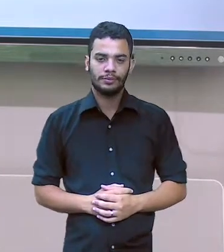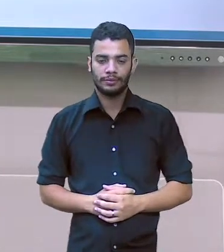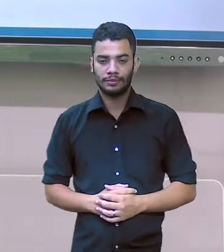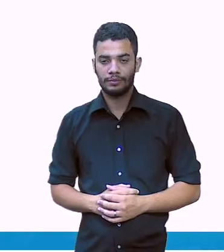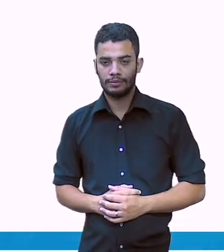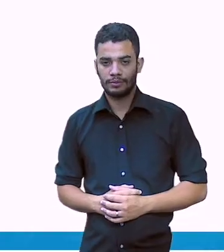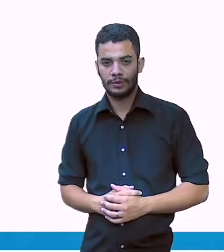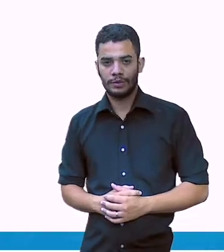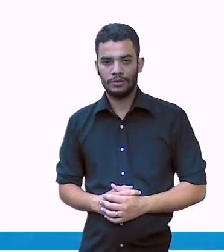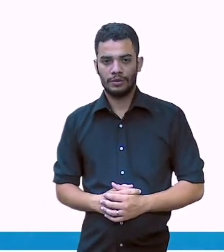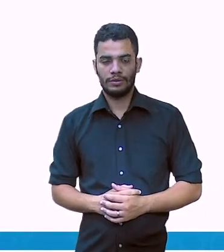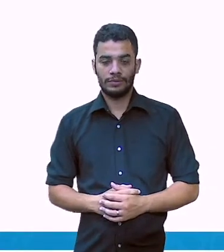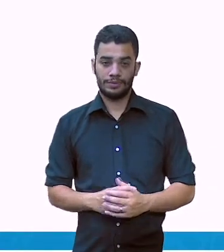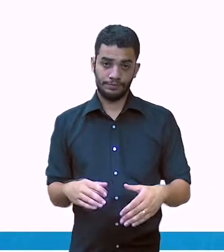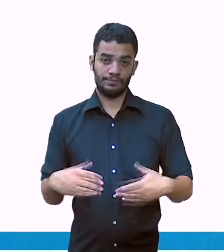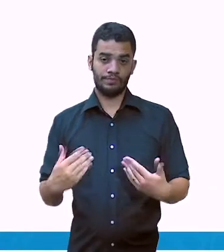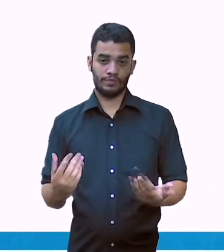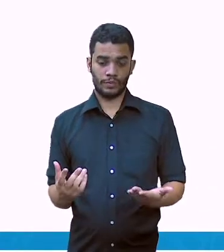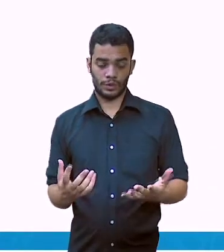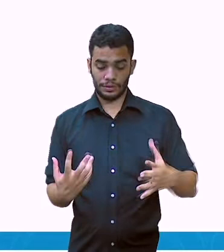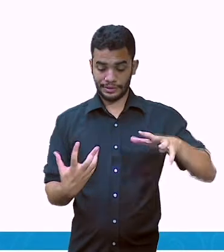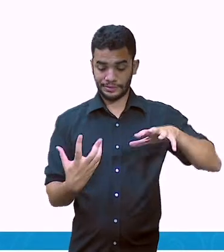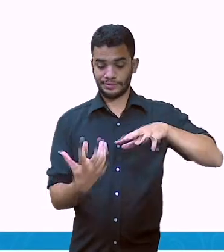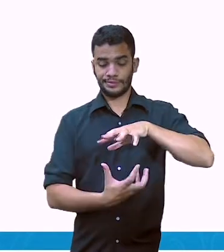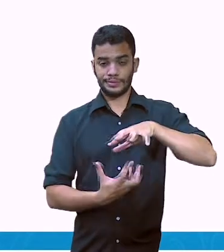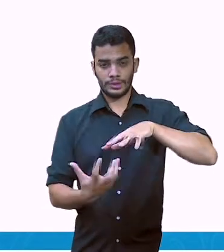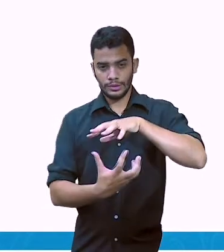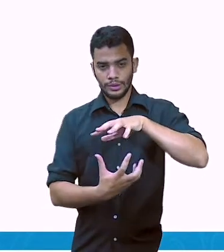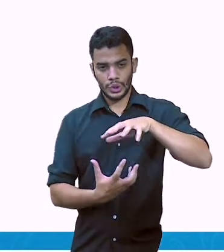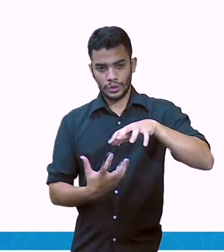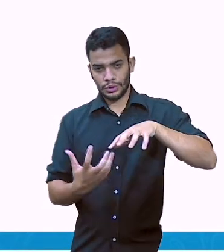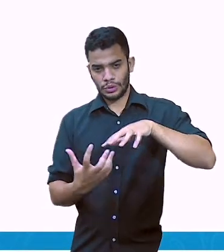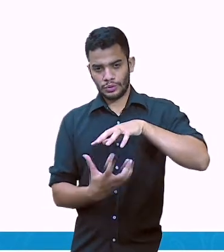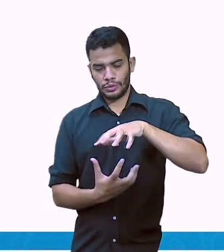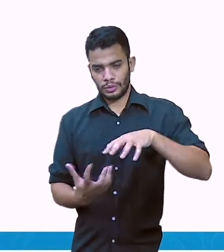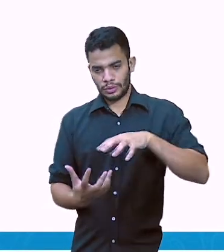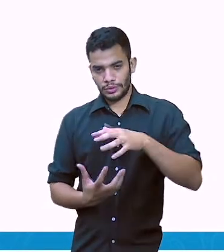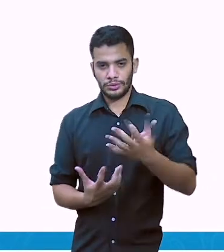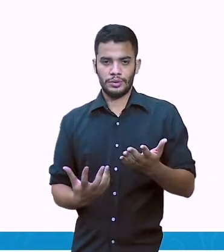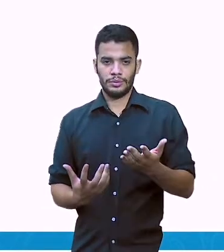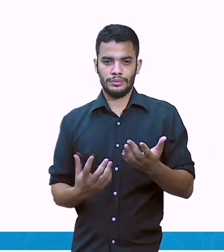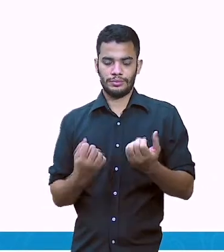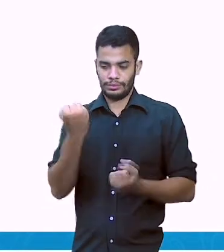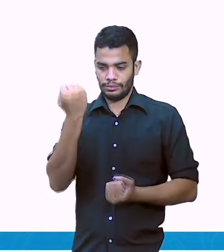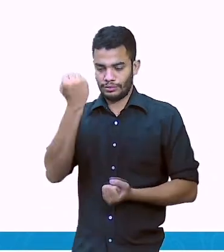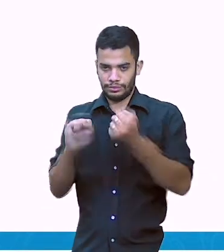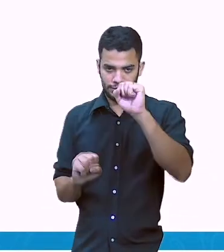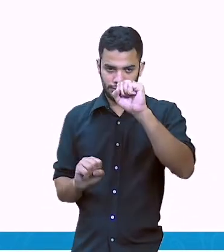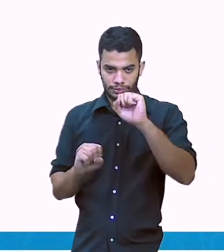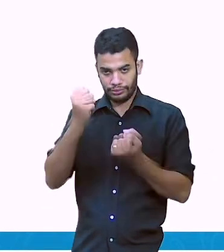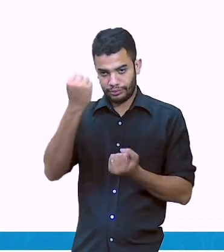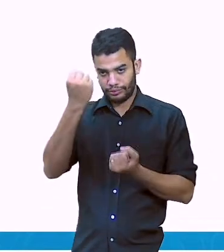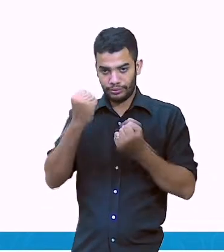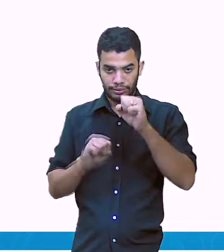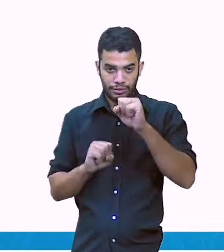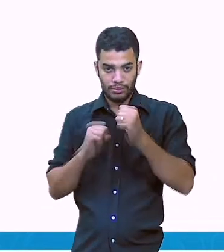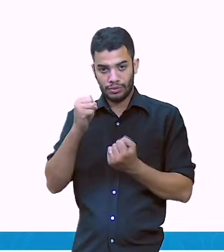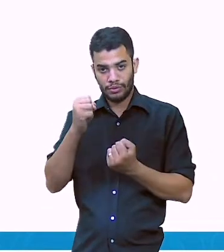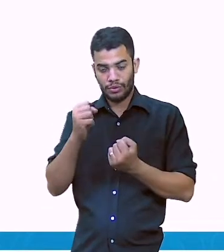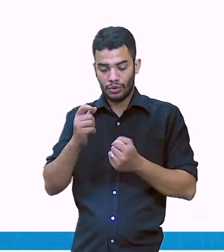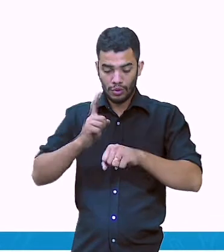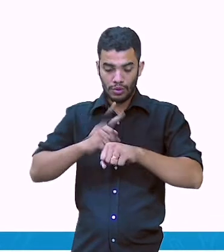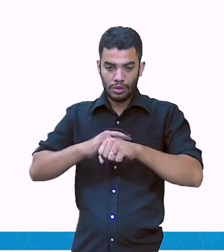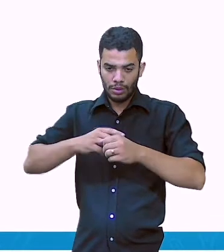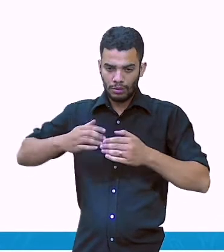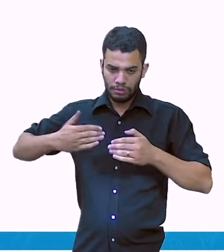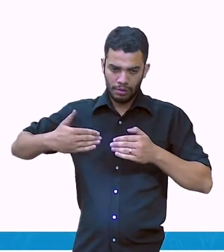Com o avanço da Revolução Industrial a partir da segunda metade do século XVIII, isso eu estou falando lá